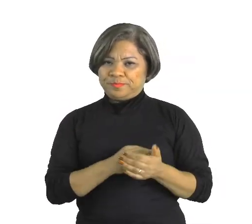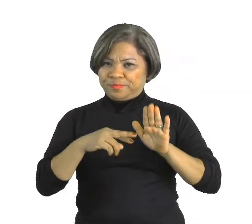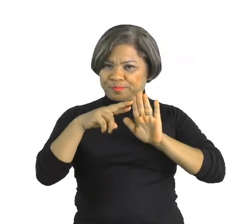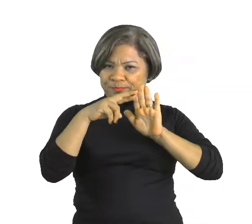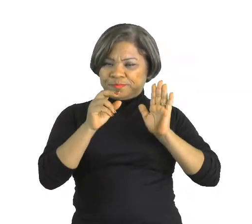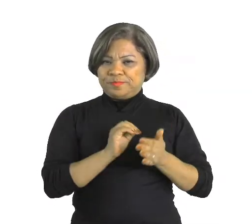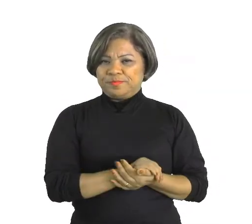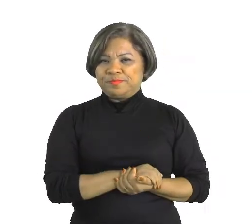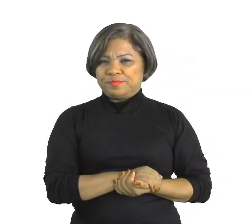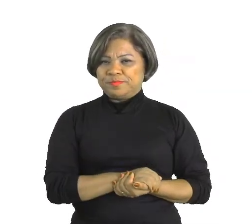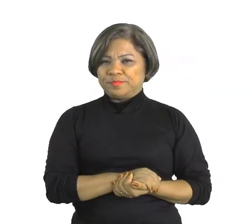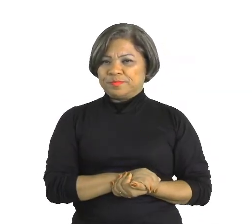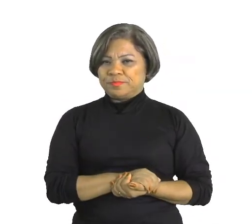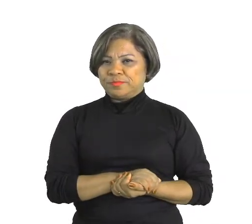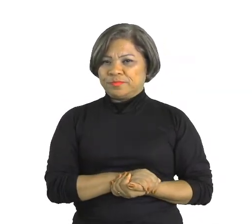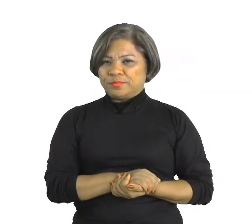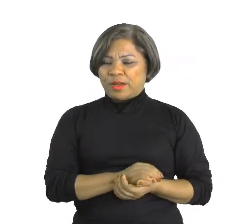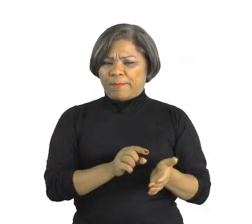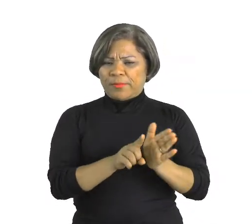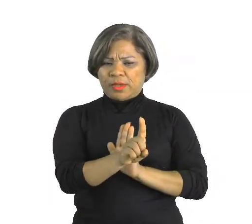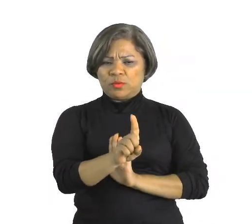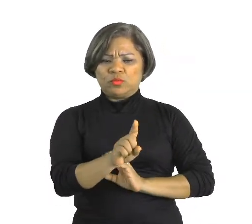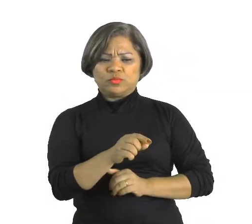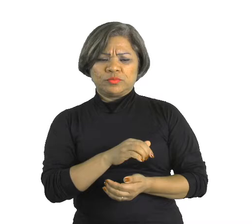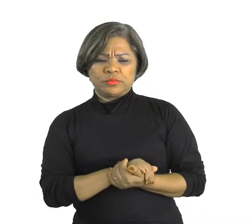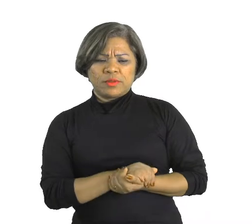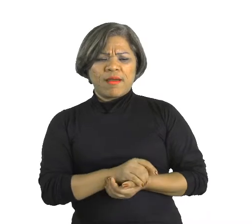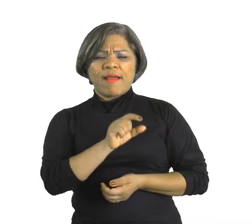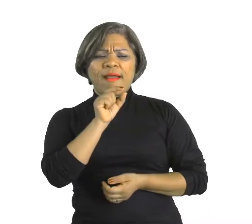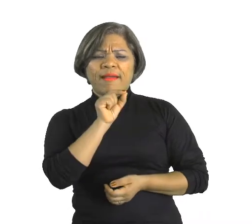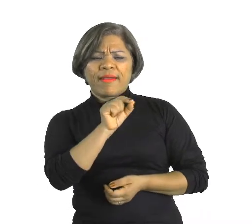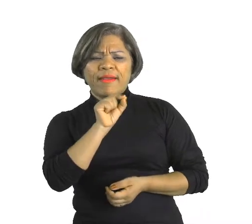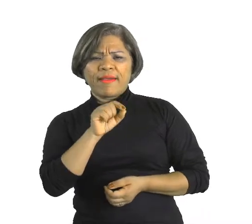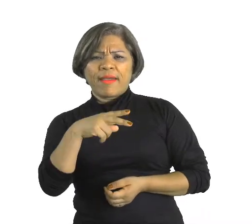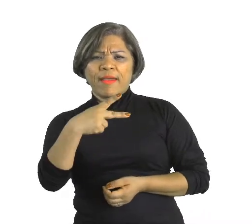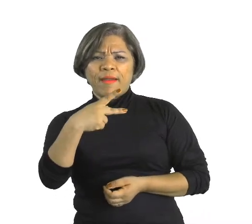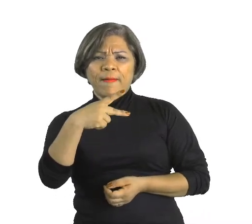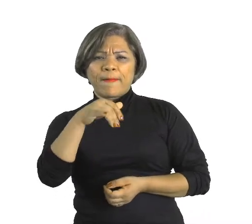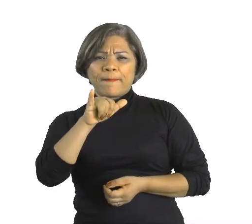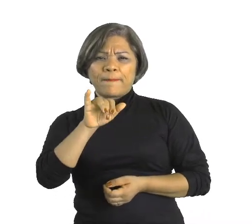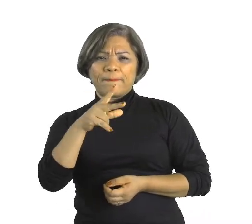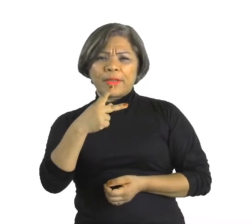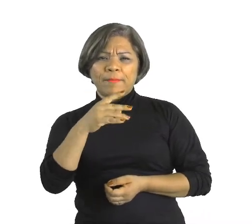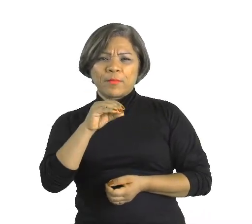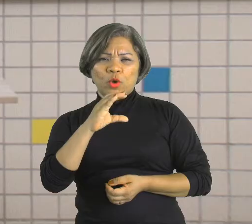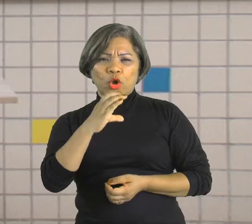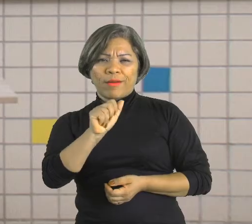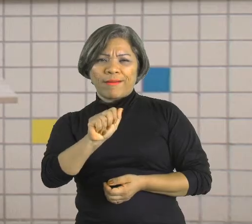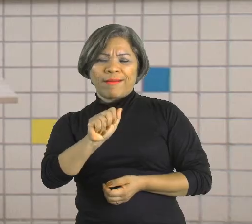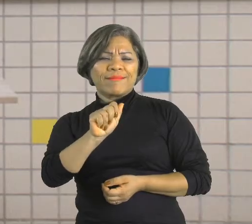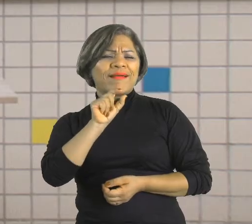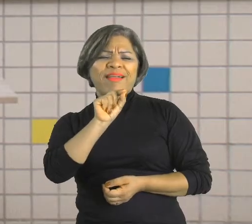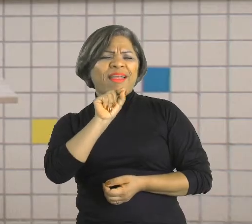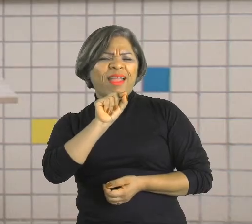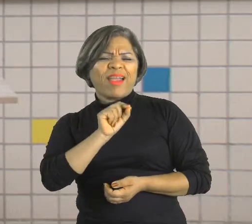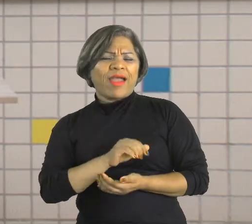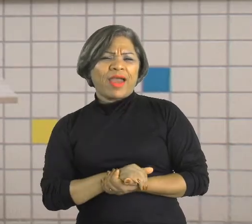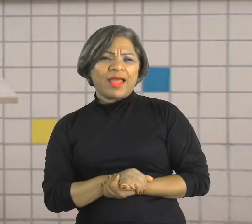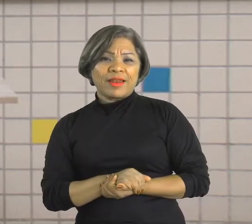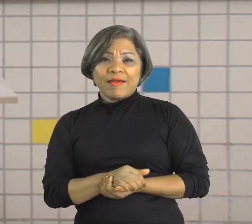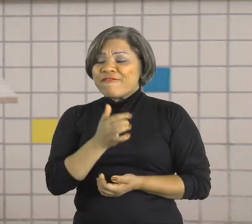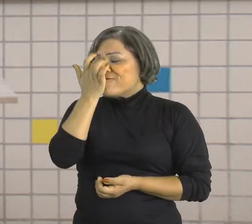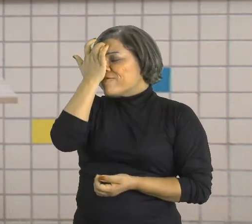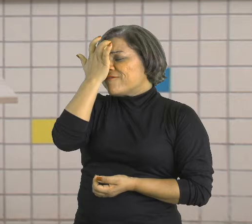seguinte: quem era Pipoca? Questão número 1 é: quem era Pipoca? Fácil